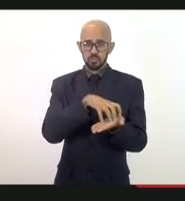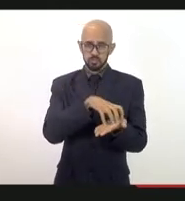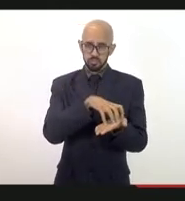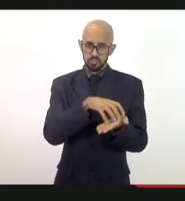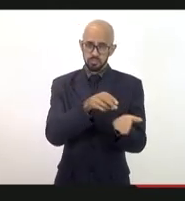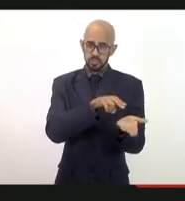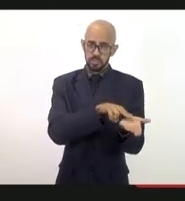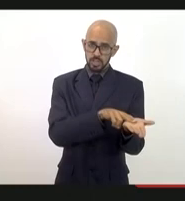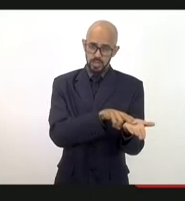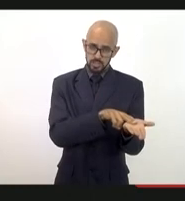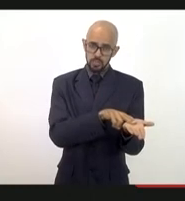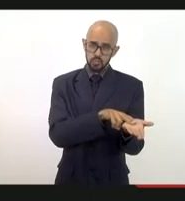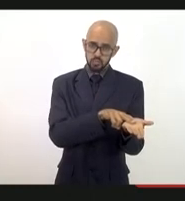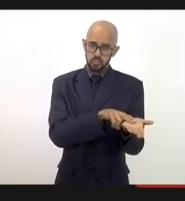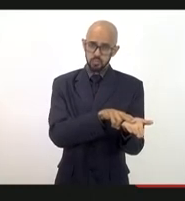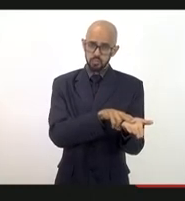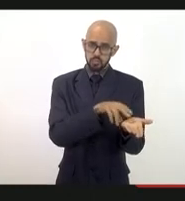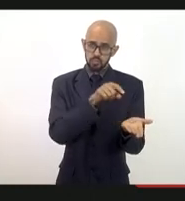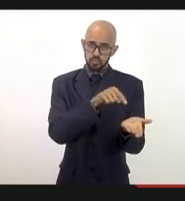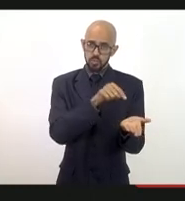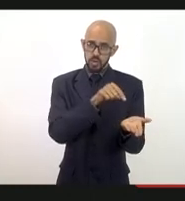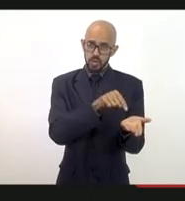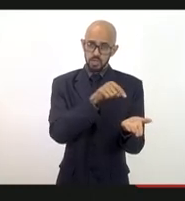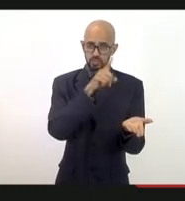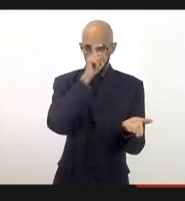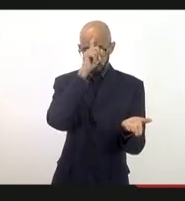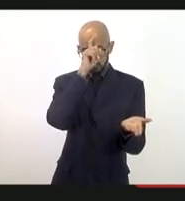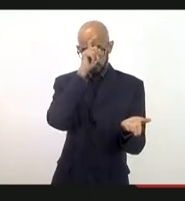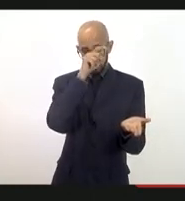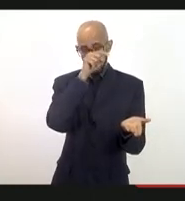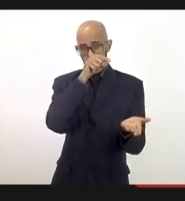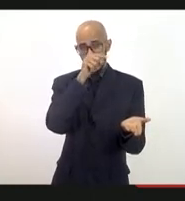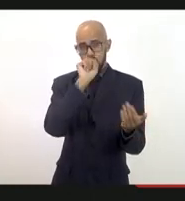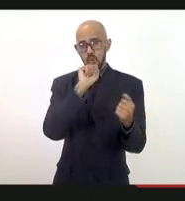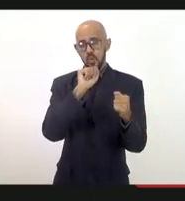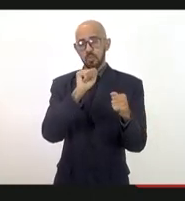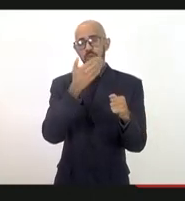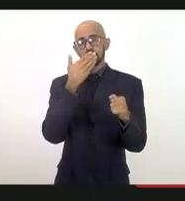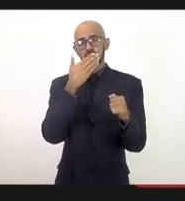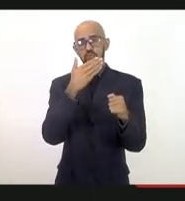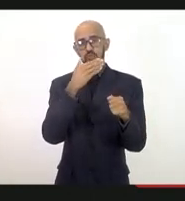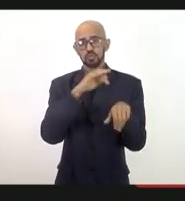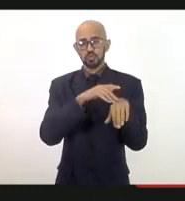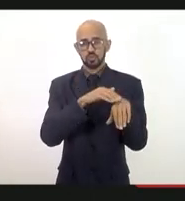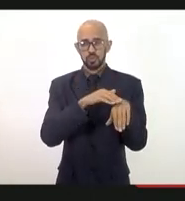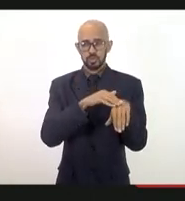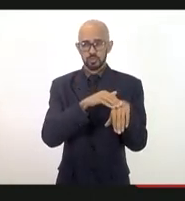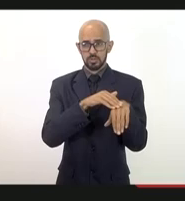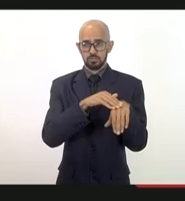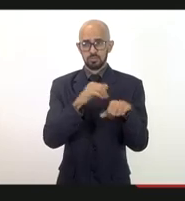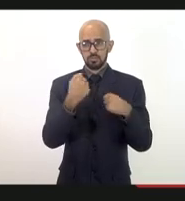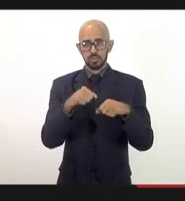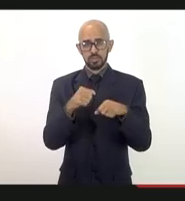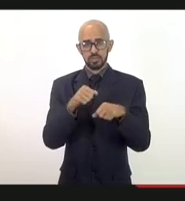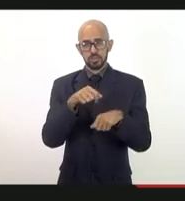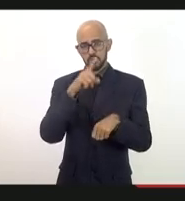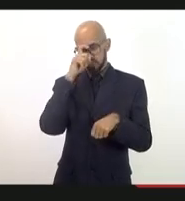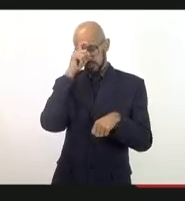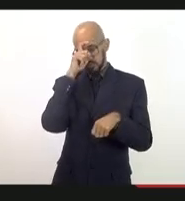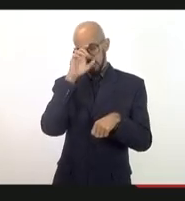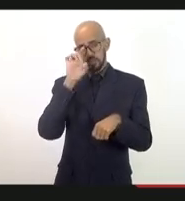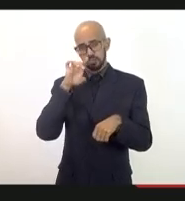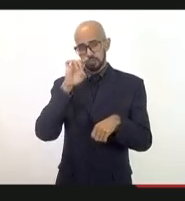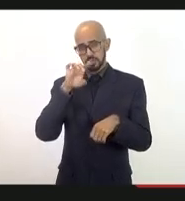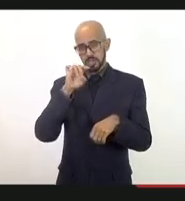internação. E esses hospitais, para esse tipo de doença, tem que ser um hospital